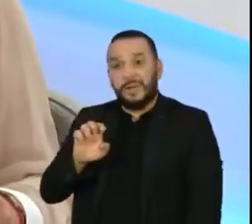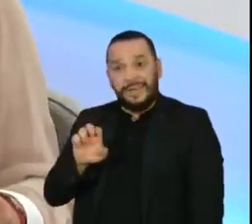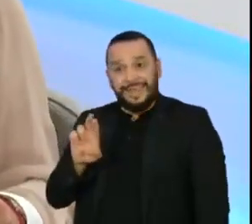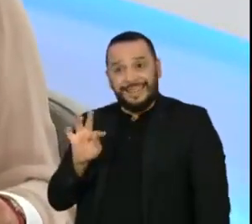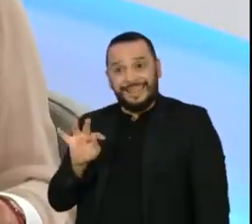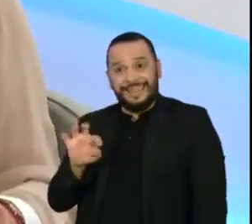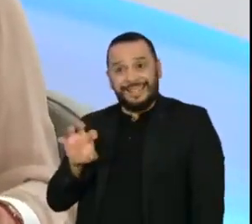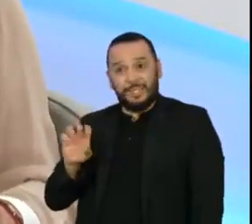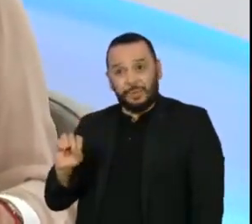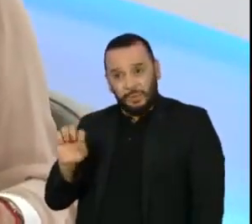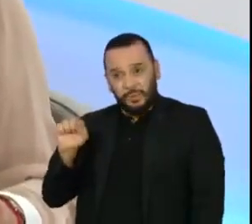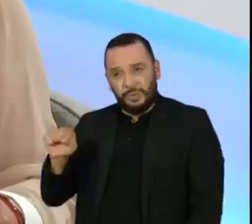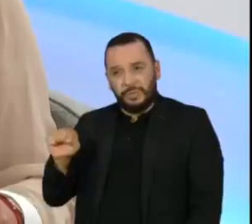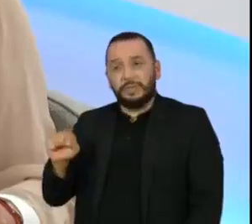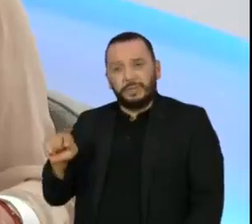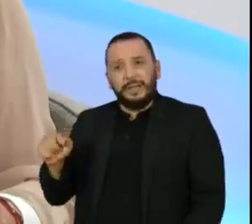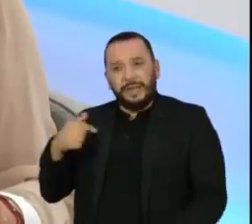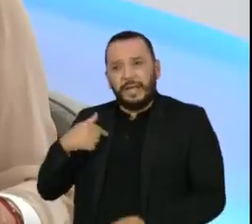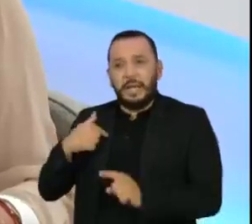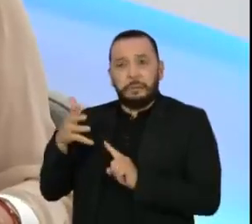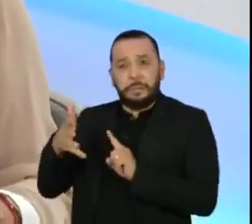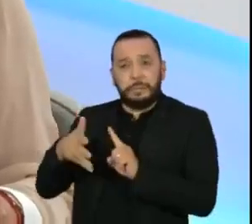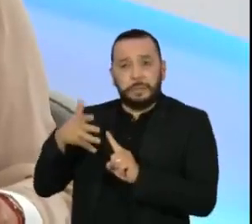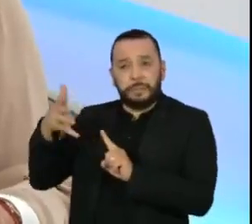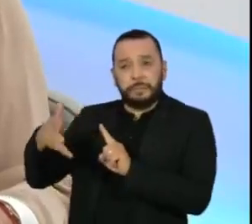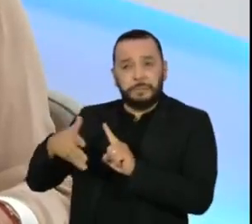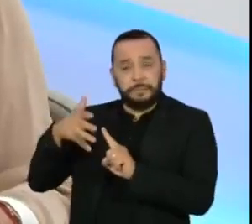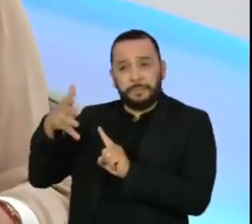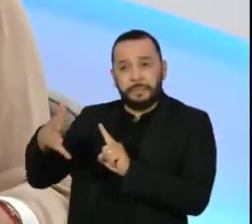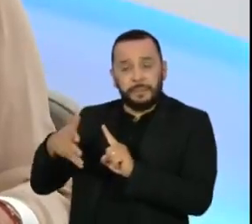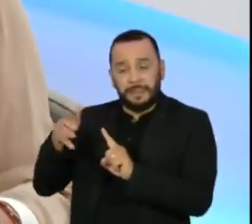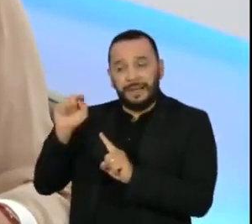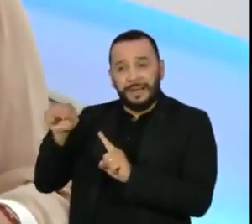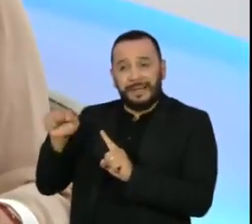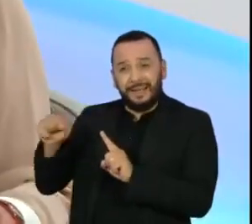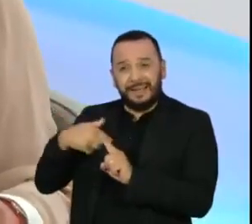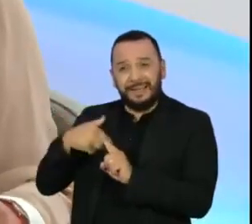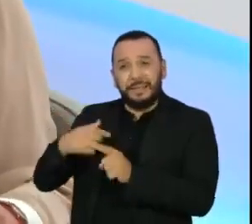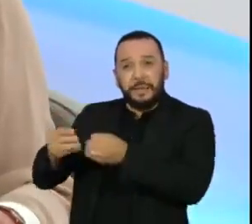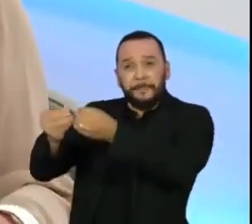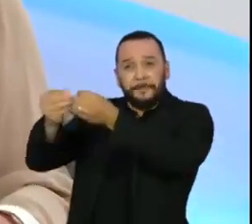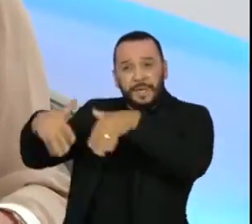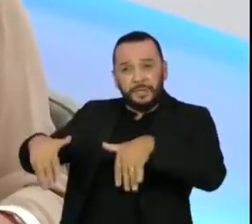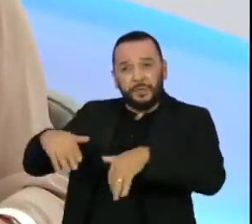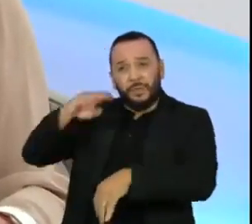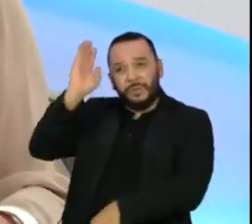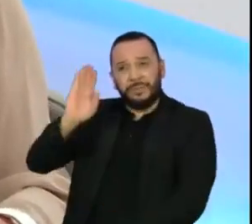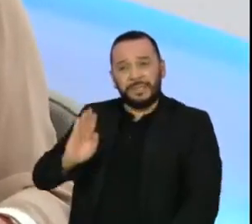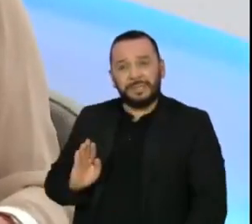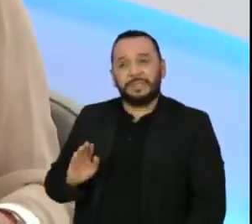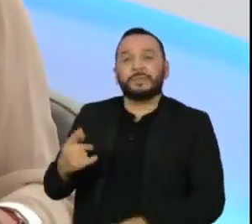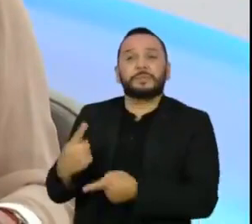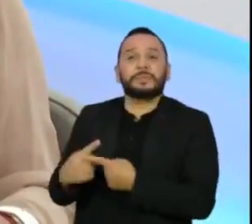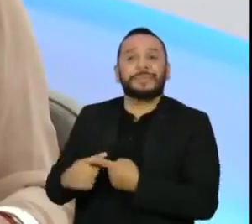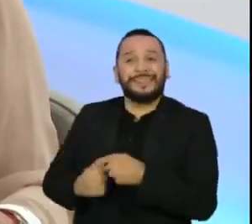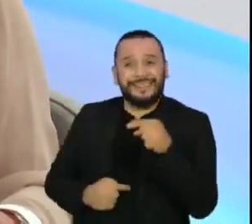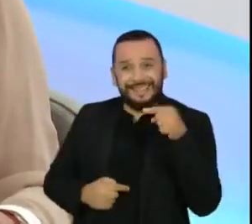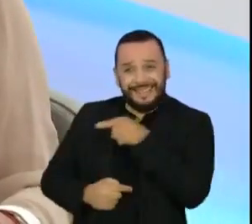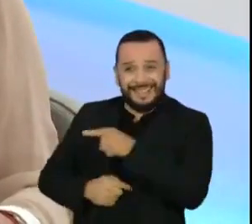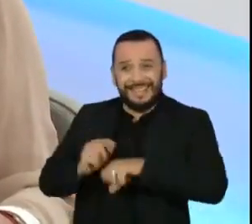Ernesto Araújo ele estava dando e ainda está dando prejuízos ao país por conta das consequências